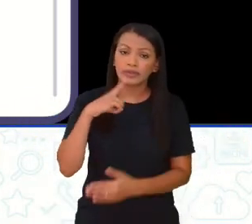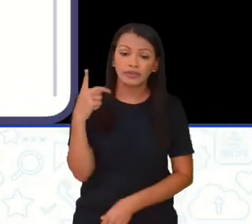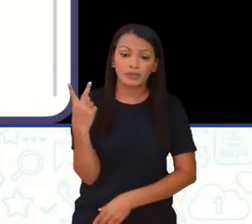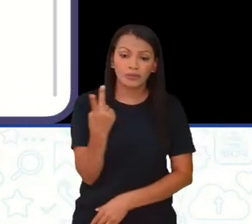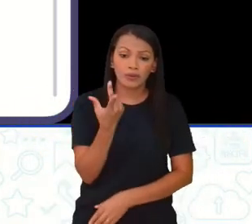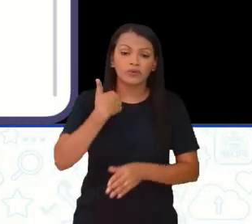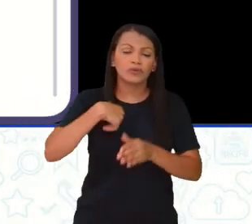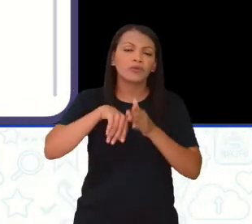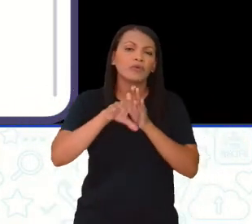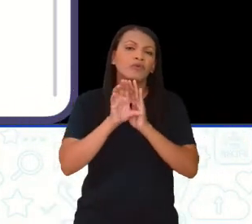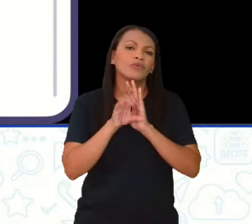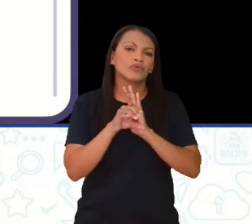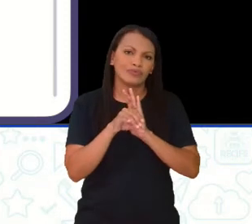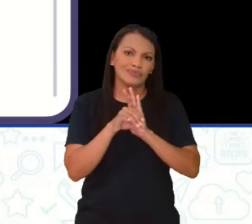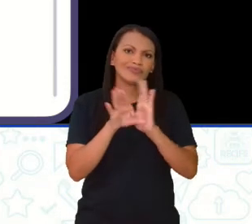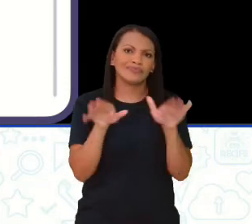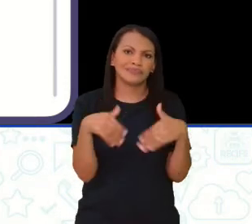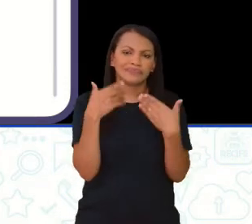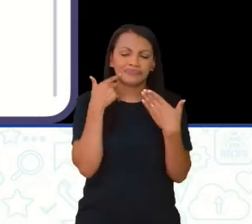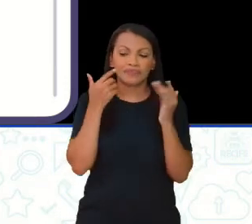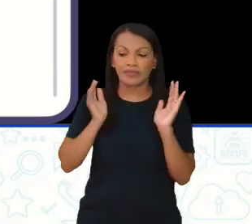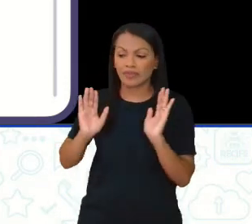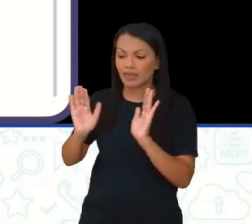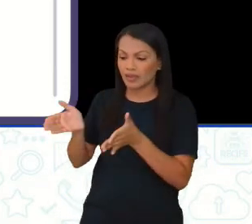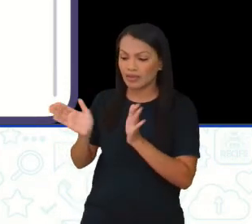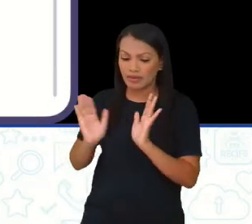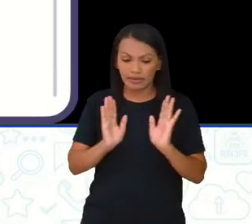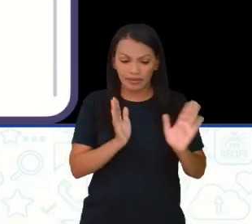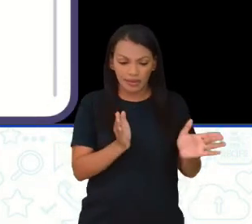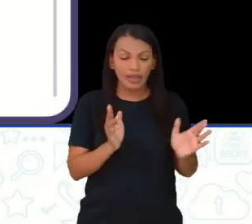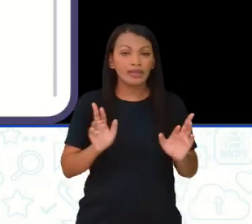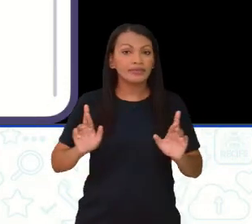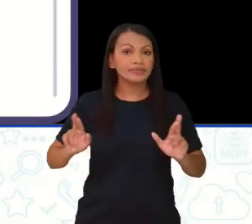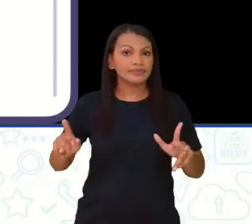são tratados em momentos distintos, né,